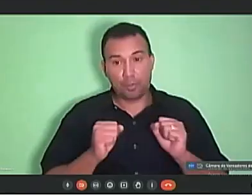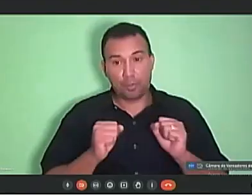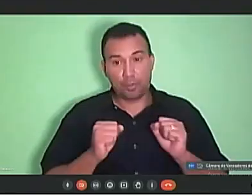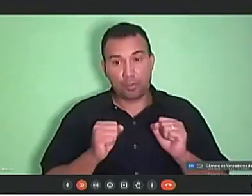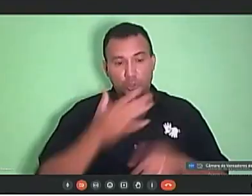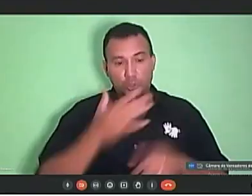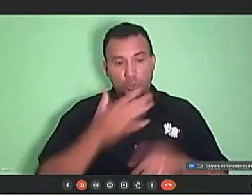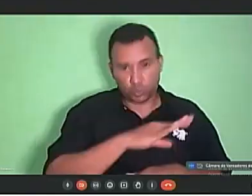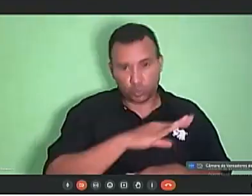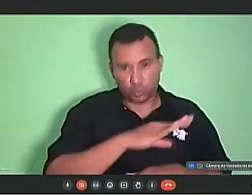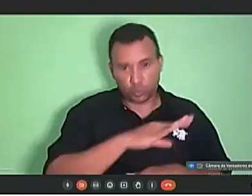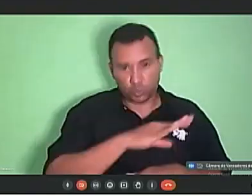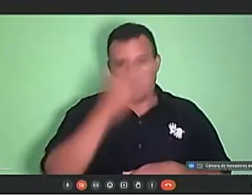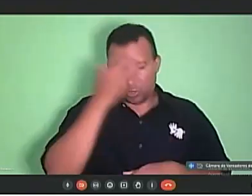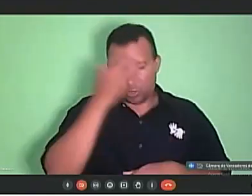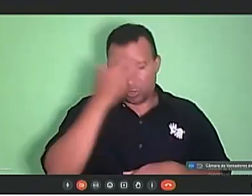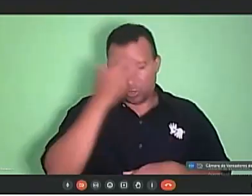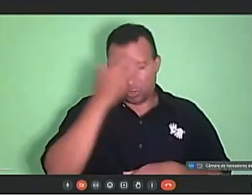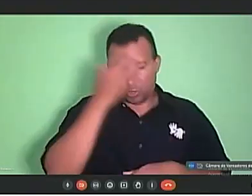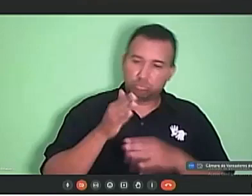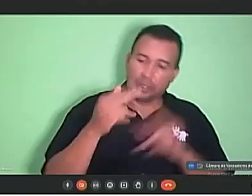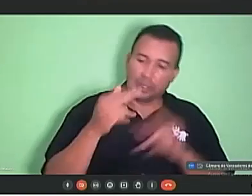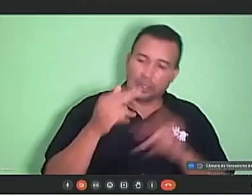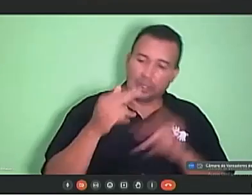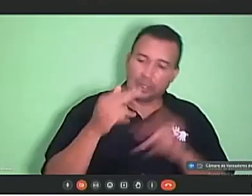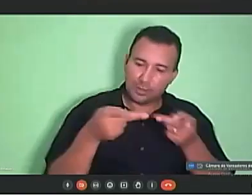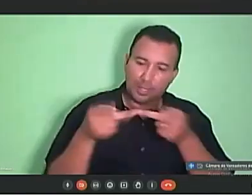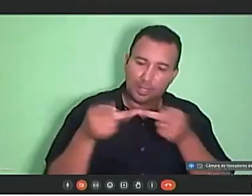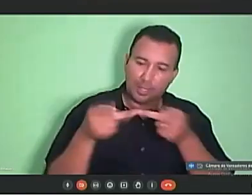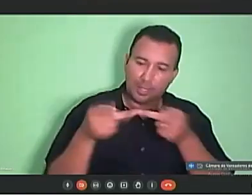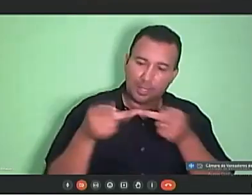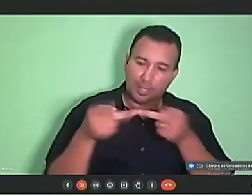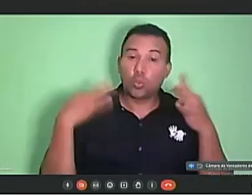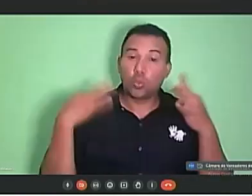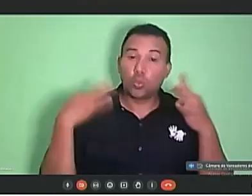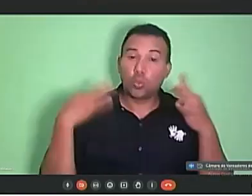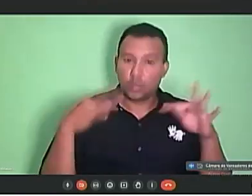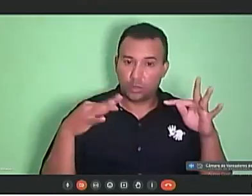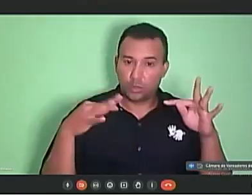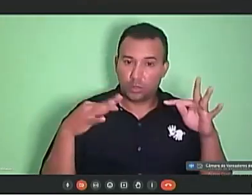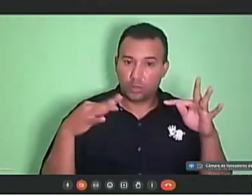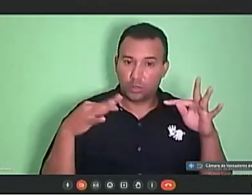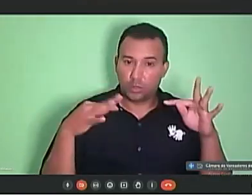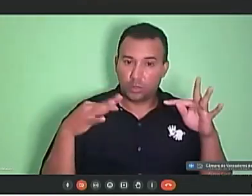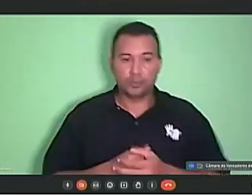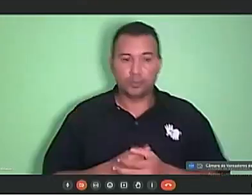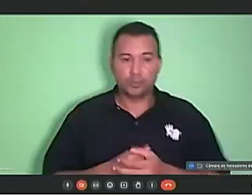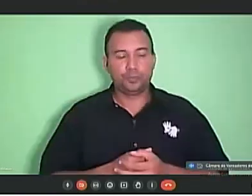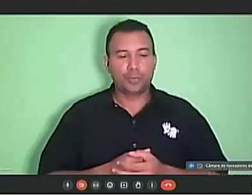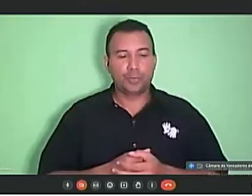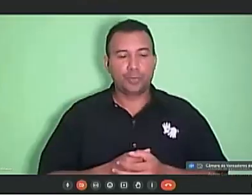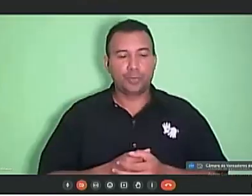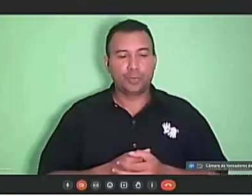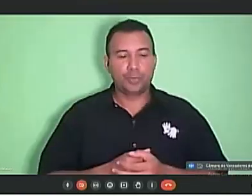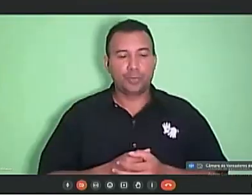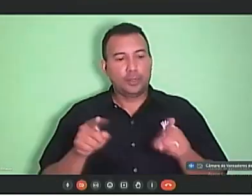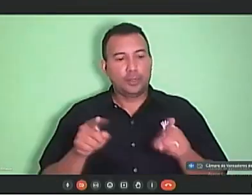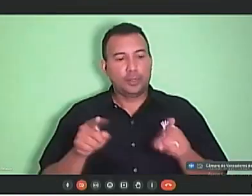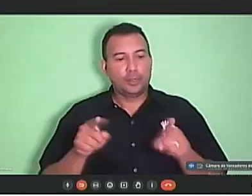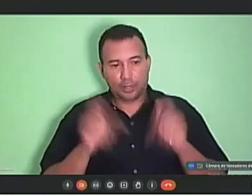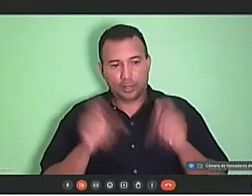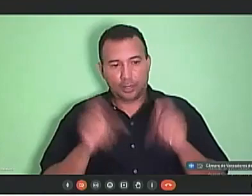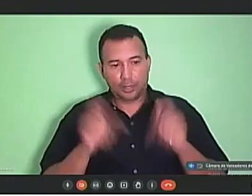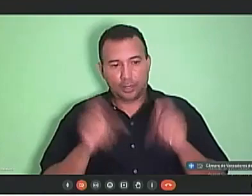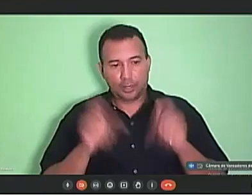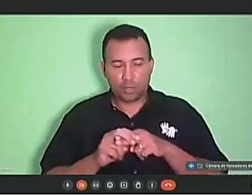região. Também, porém, é perfeitamente viável a construção de uma alma de concreto, além